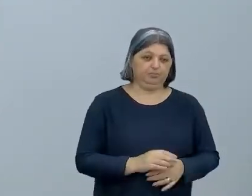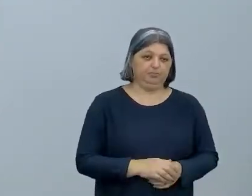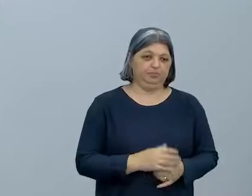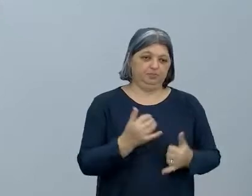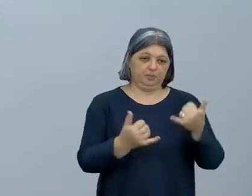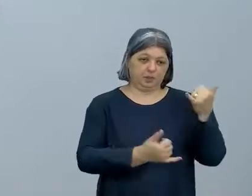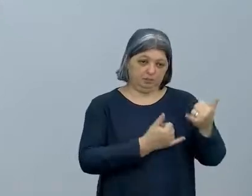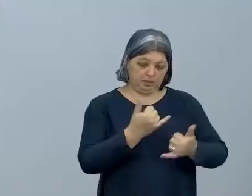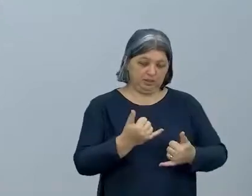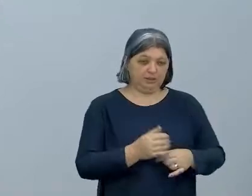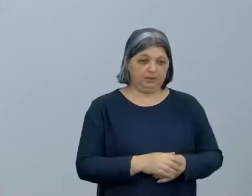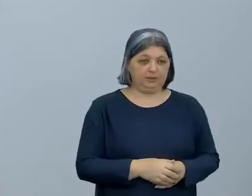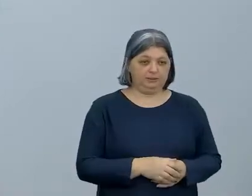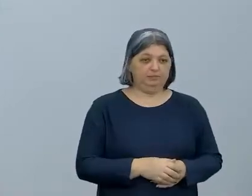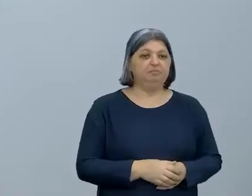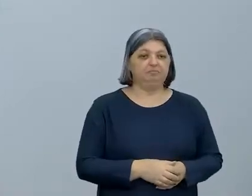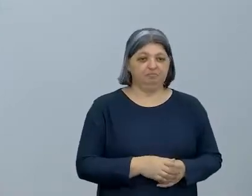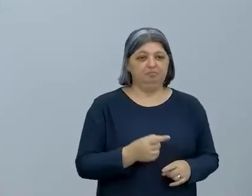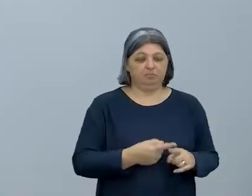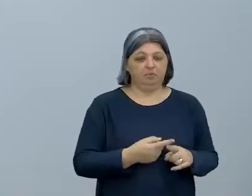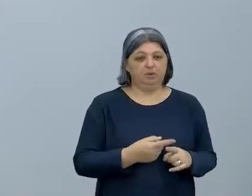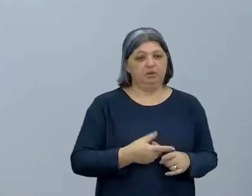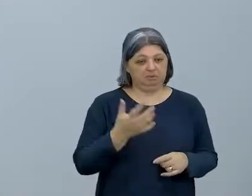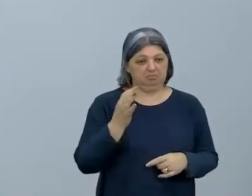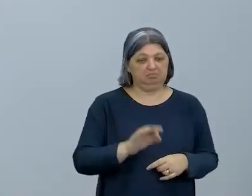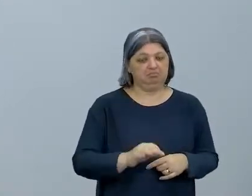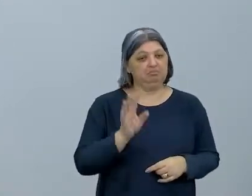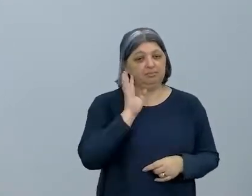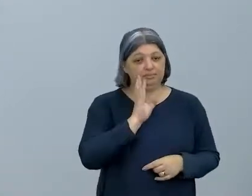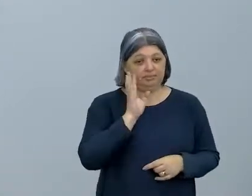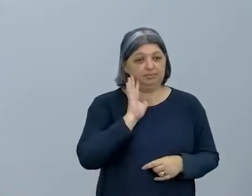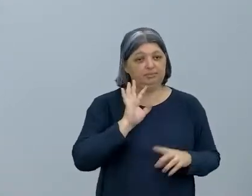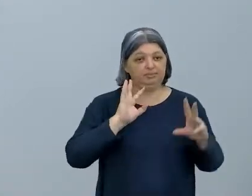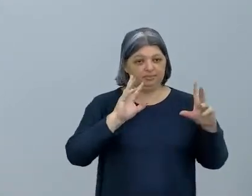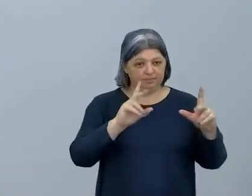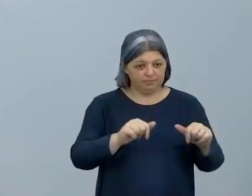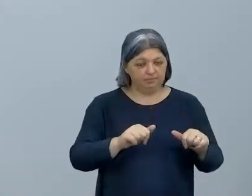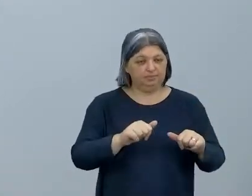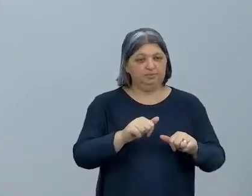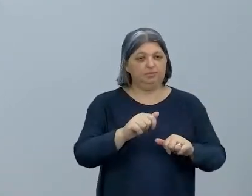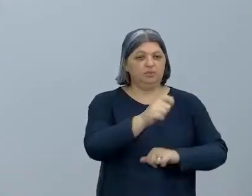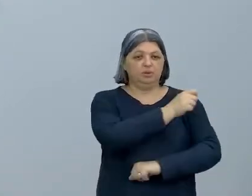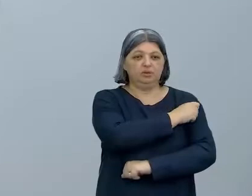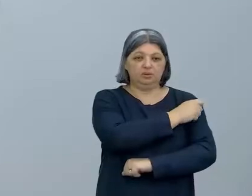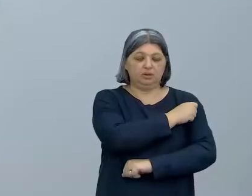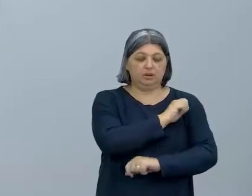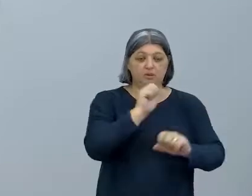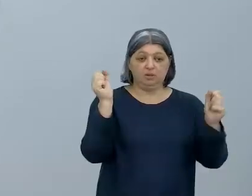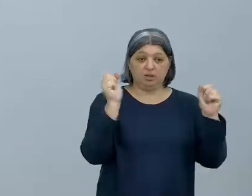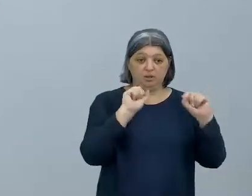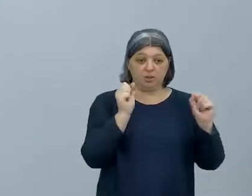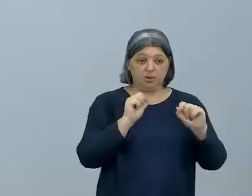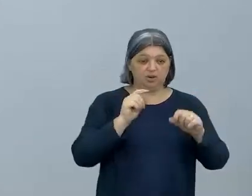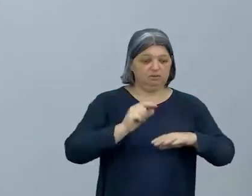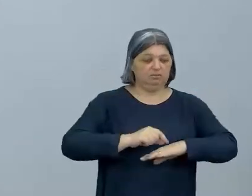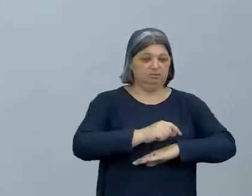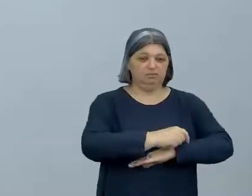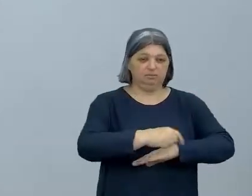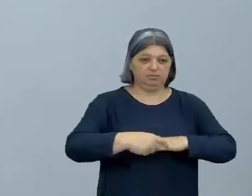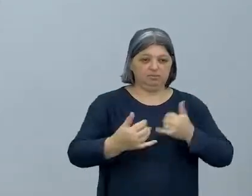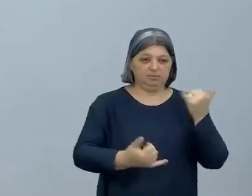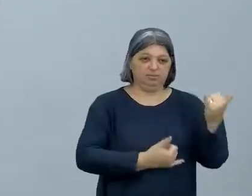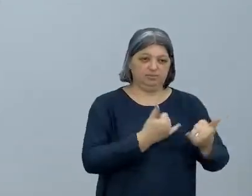gente poder retomar, porque isso deu muito certo aqui. Foi bem bacana, todos os estudantes amaram jogar e jogo é sempre